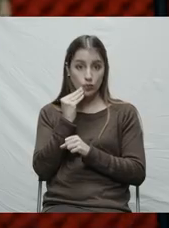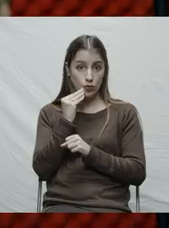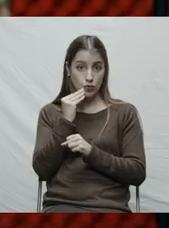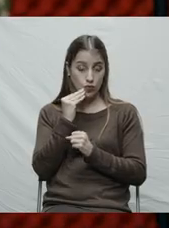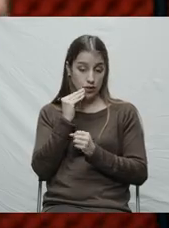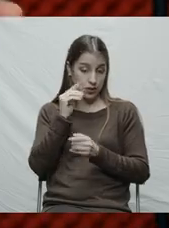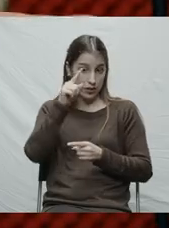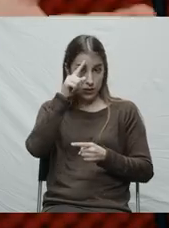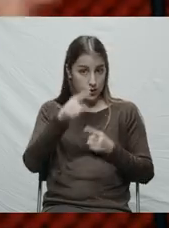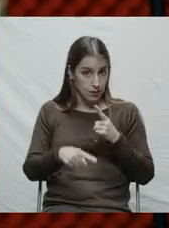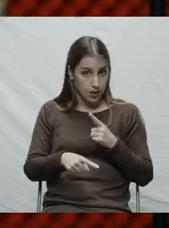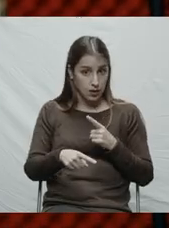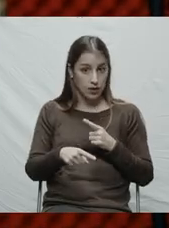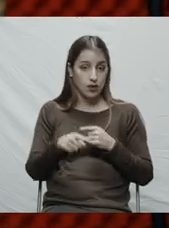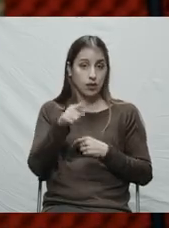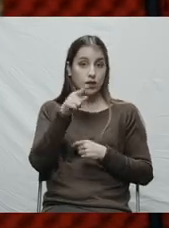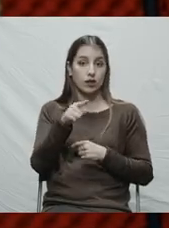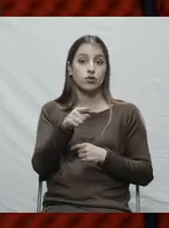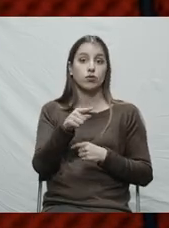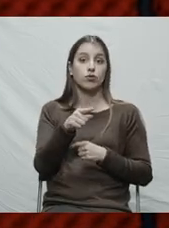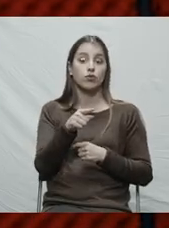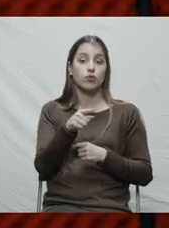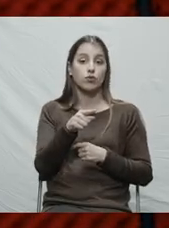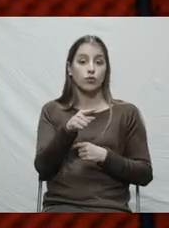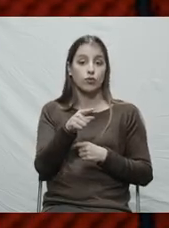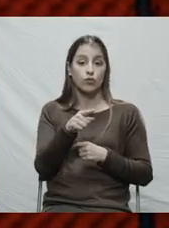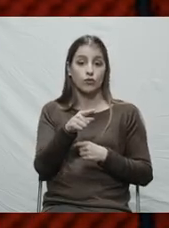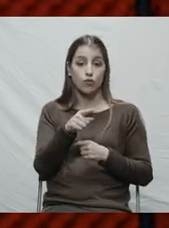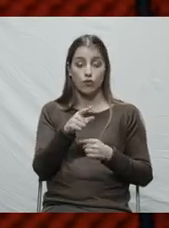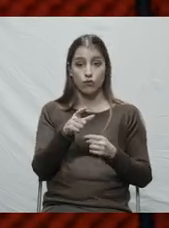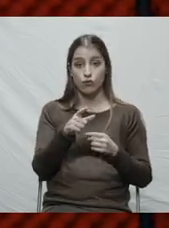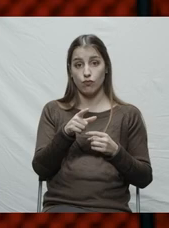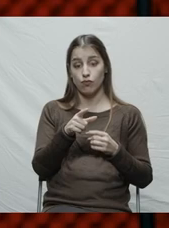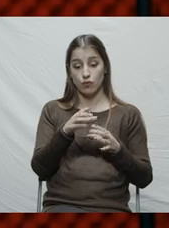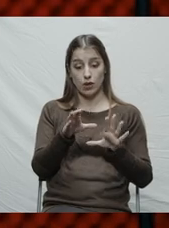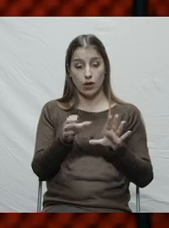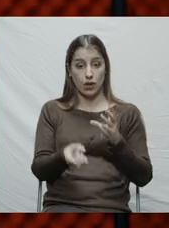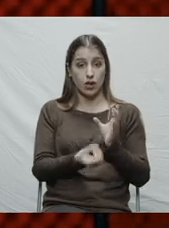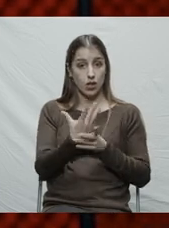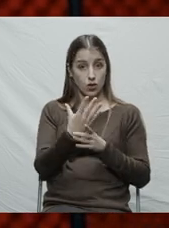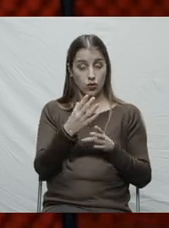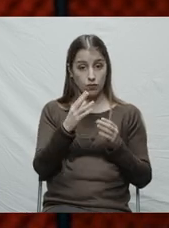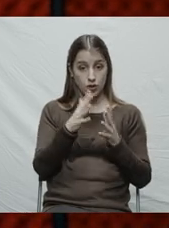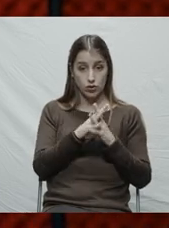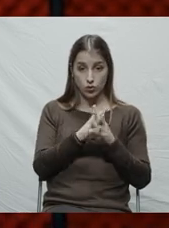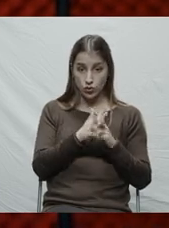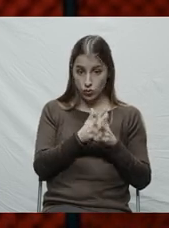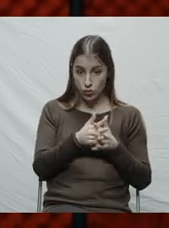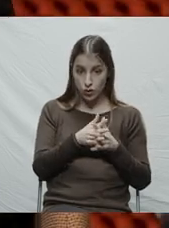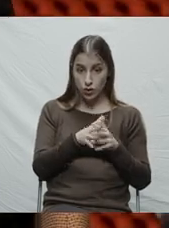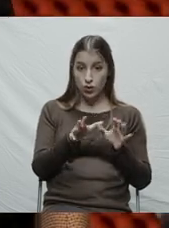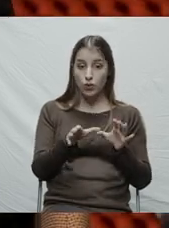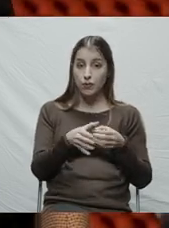repente, em percursos paralelos, como dizia, isto conflui em formarem uma estrutura, ponho a palavra outra vez